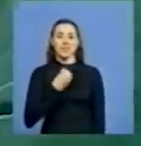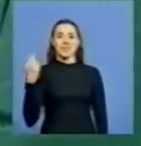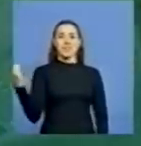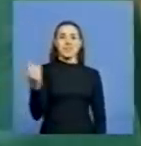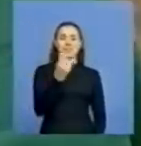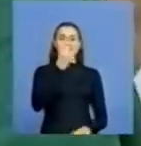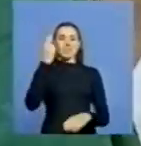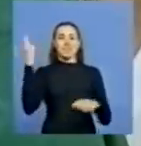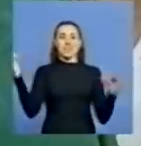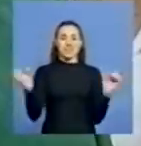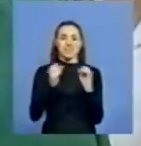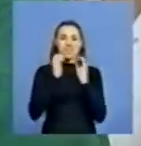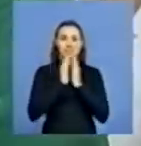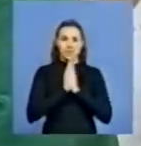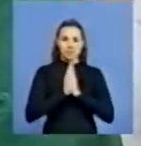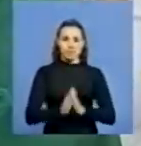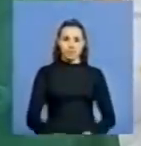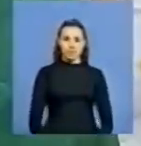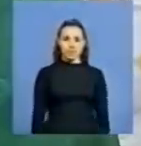Amém.